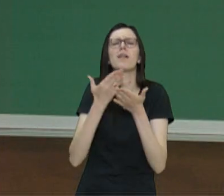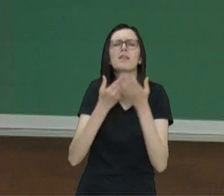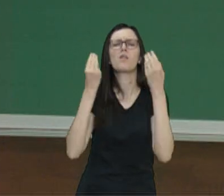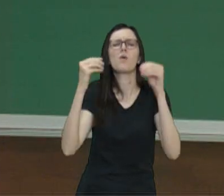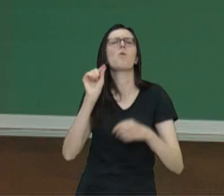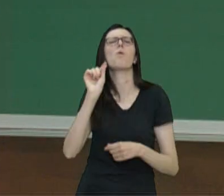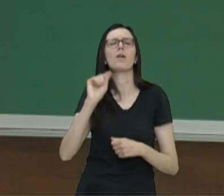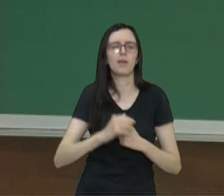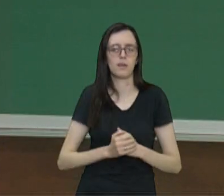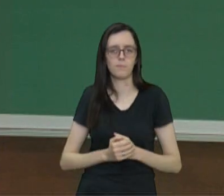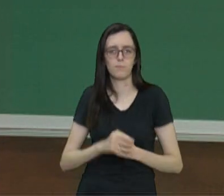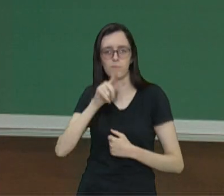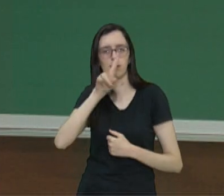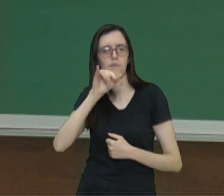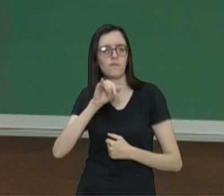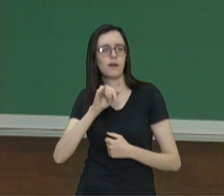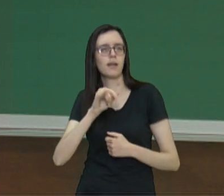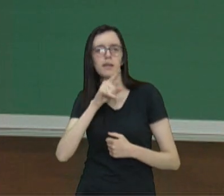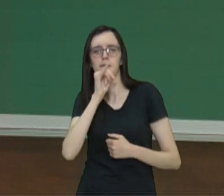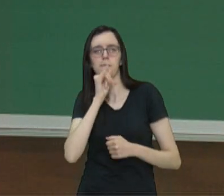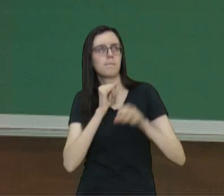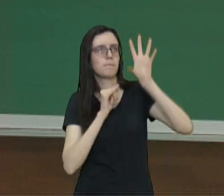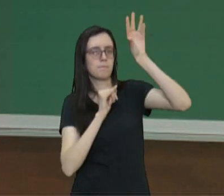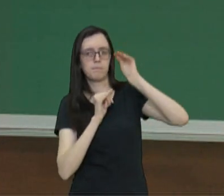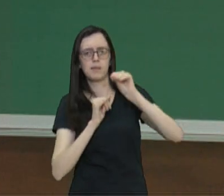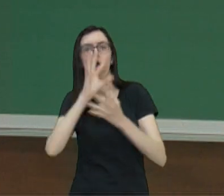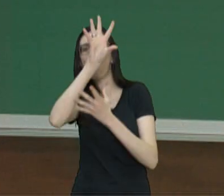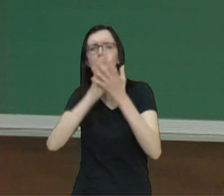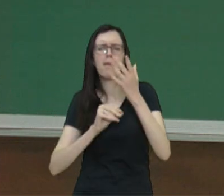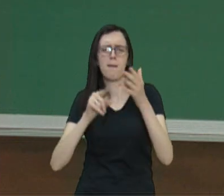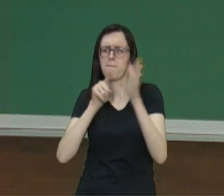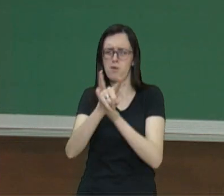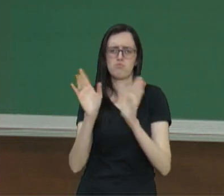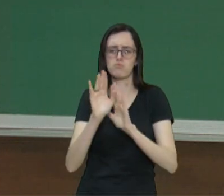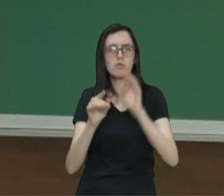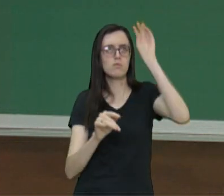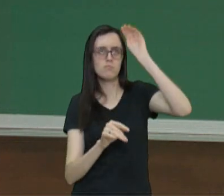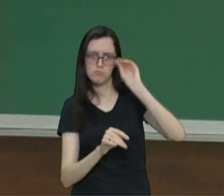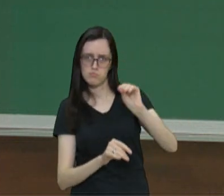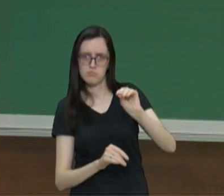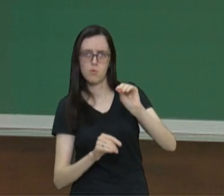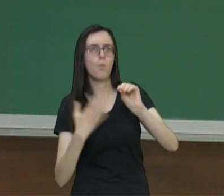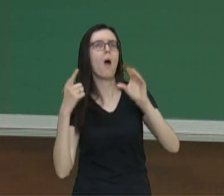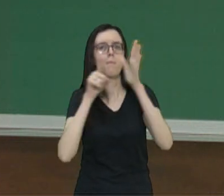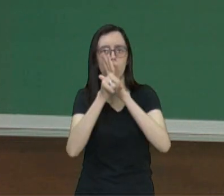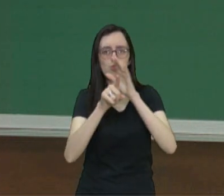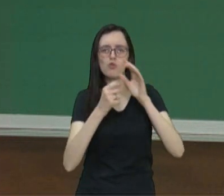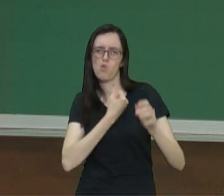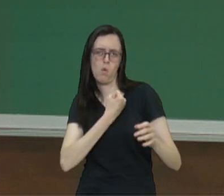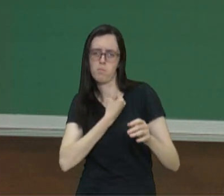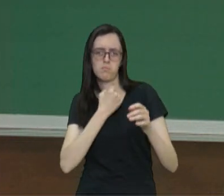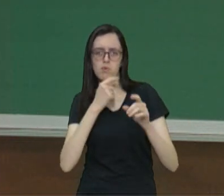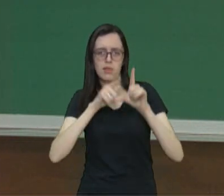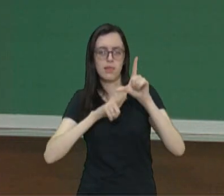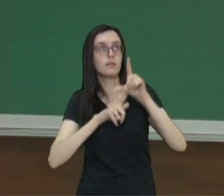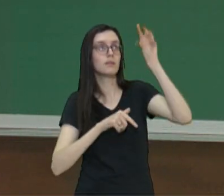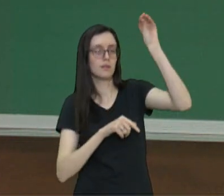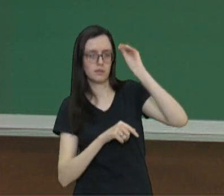a letra da pergunta, não precisa copiar a pergunta, a gente vai fazendo juntos, tá? Você vai colocar